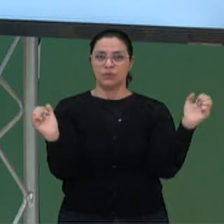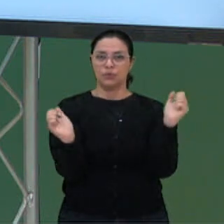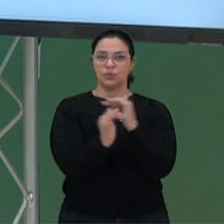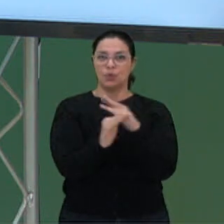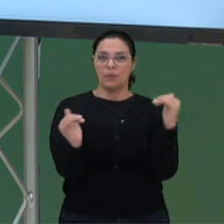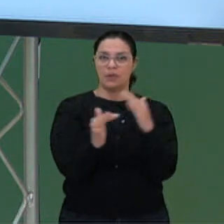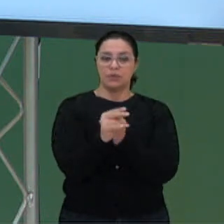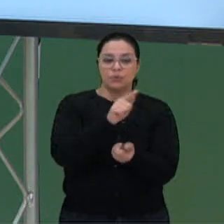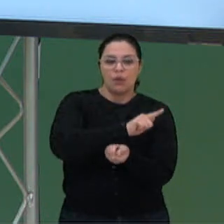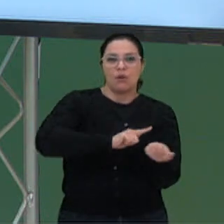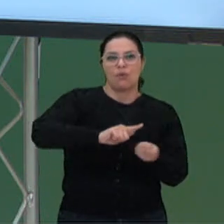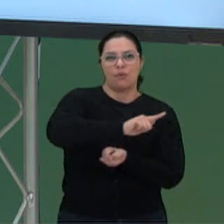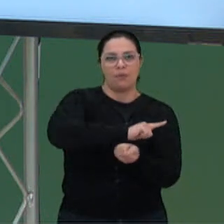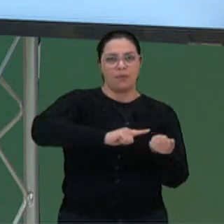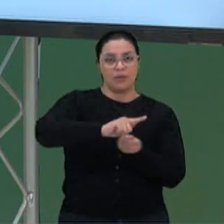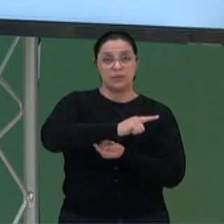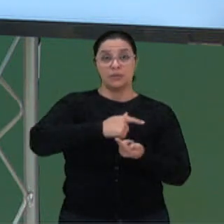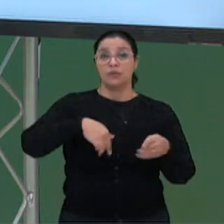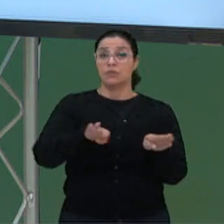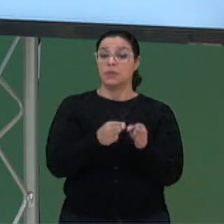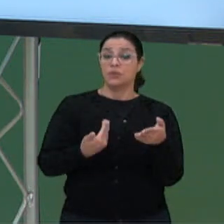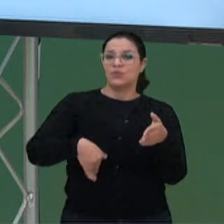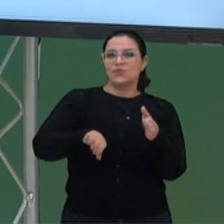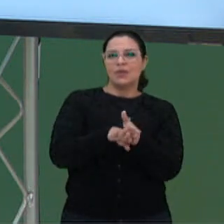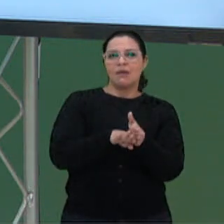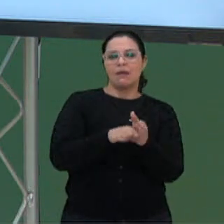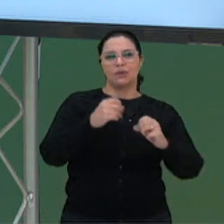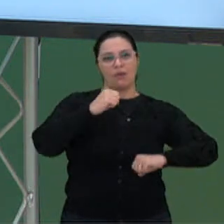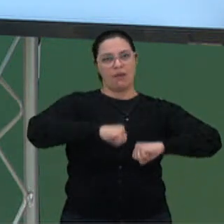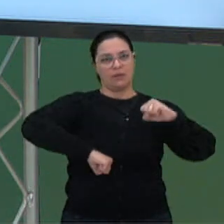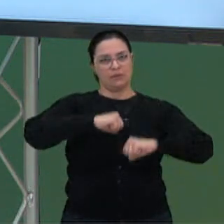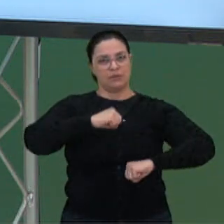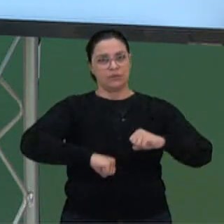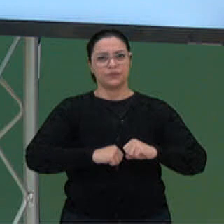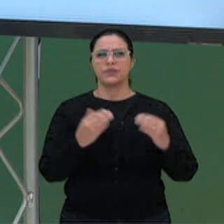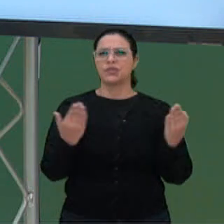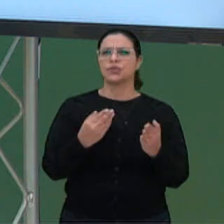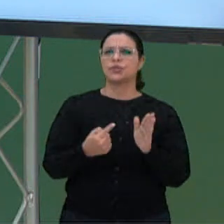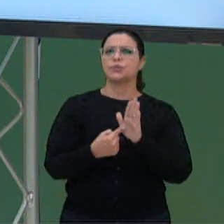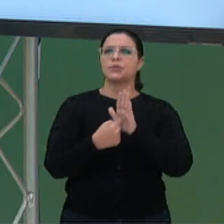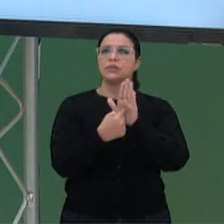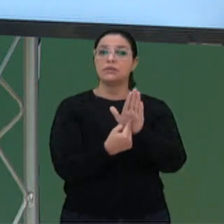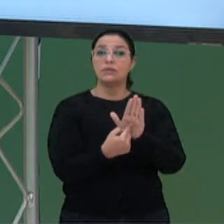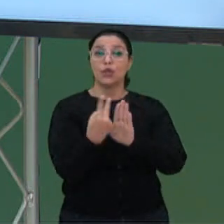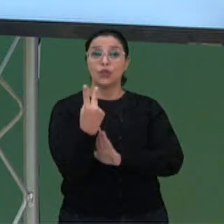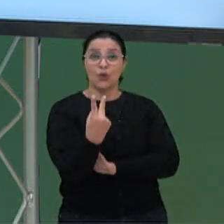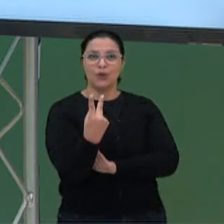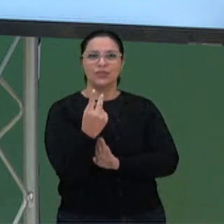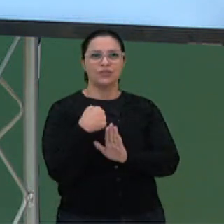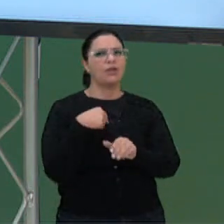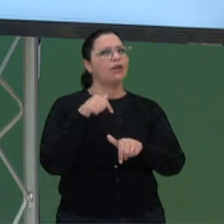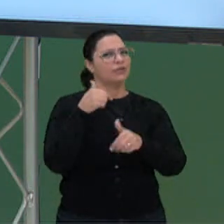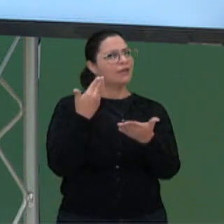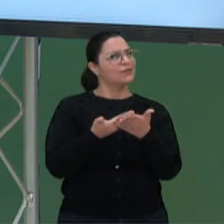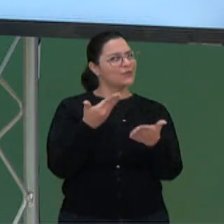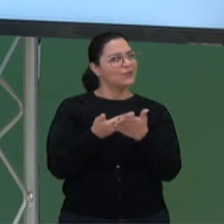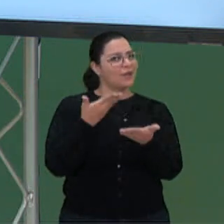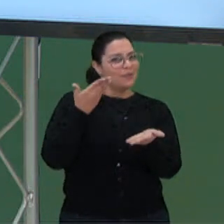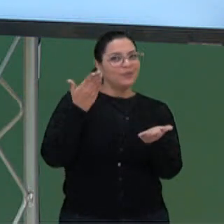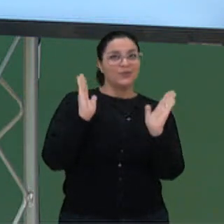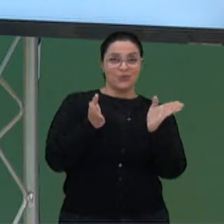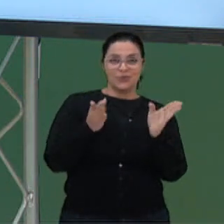com a globalização e com a chegada da indústria. E aí eu trouxe dois exemplos que nós trabalhamos ali ao longo das